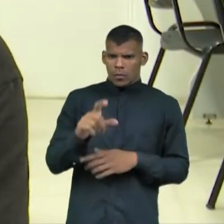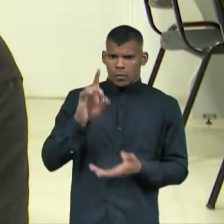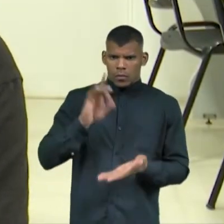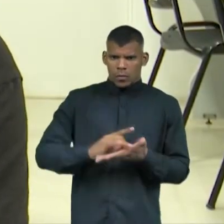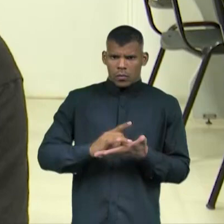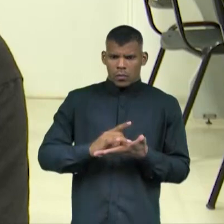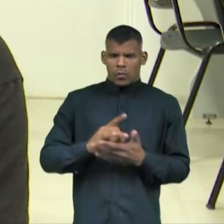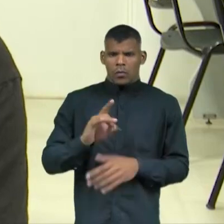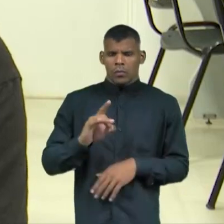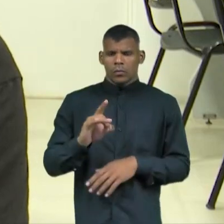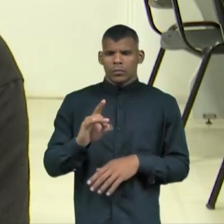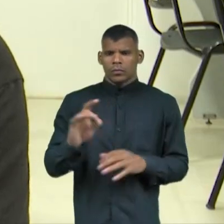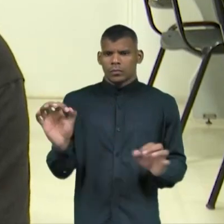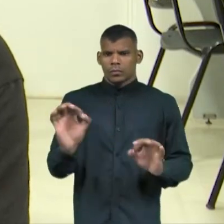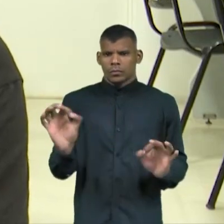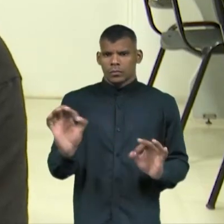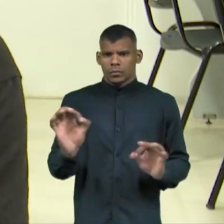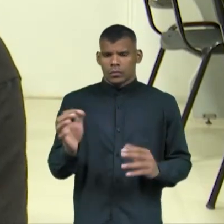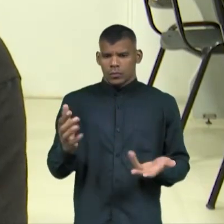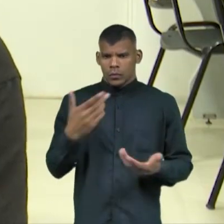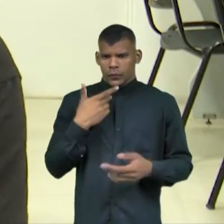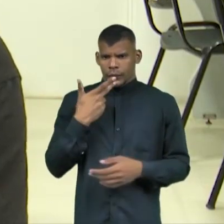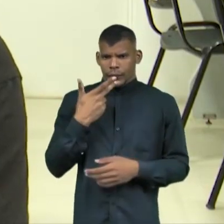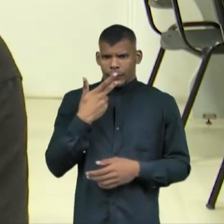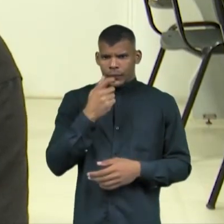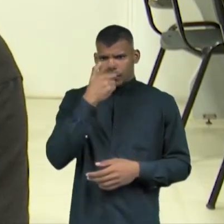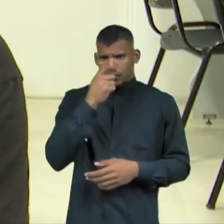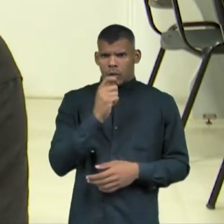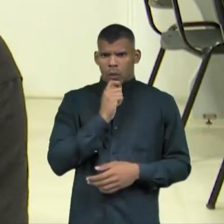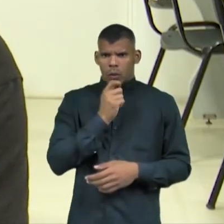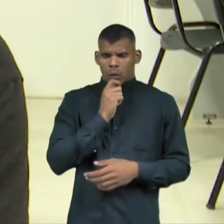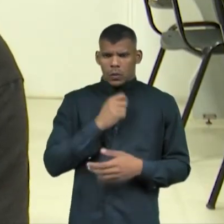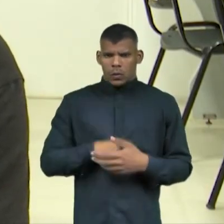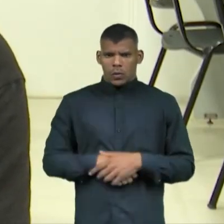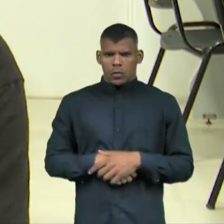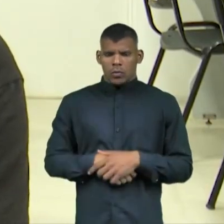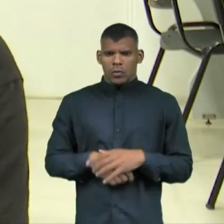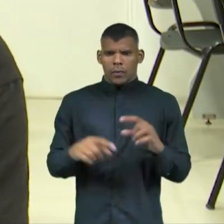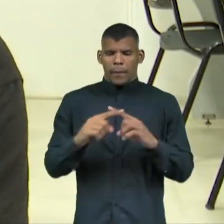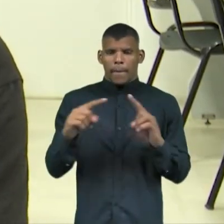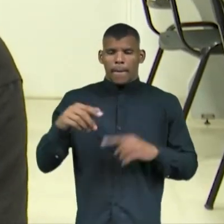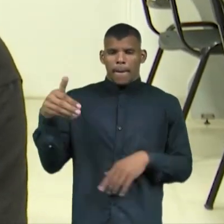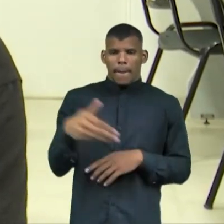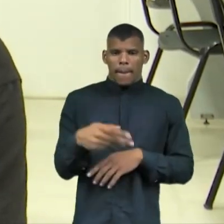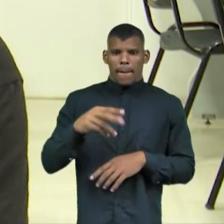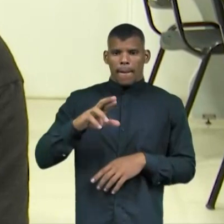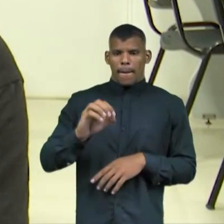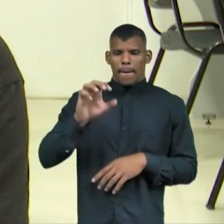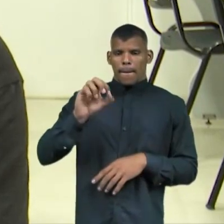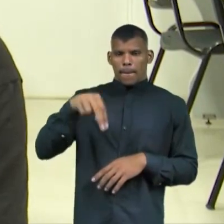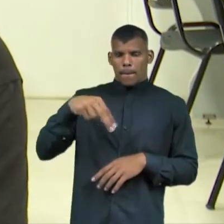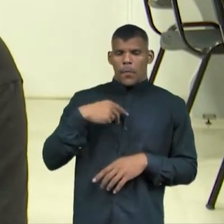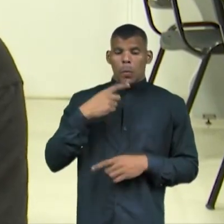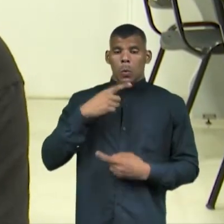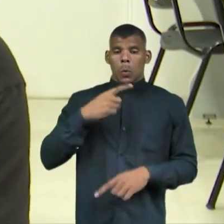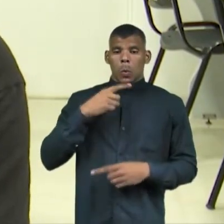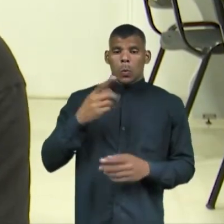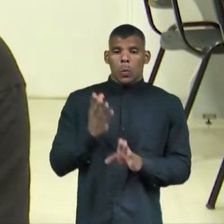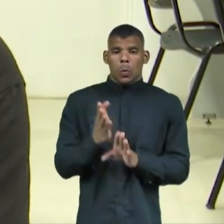o consignado que chama, que eu ainda não recebi. Aí o senhor veio aqui no PROCON fazer reclamação em relação a isso, né?